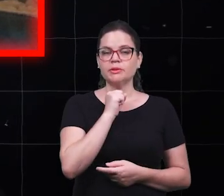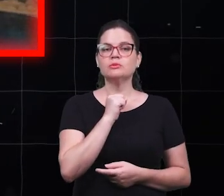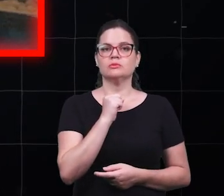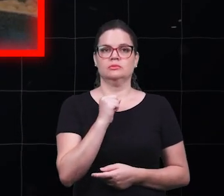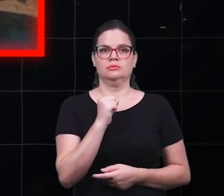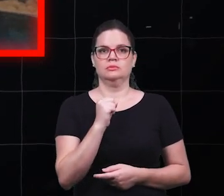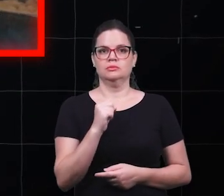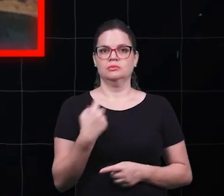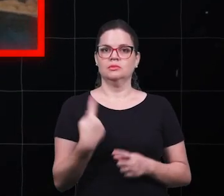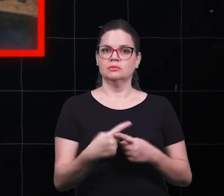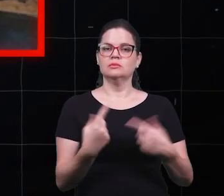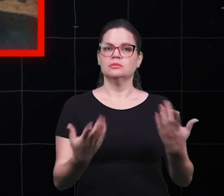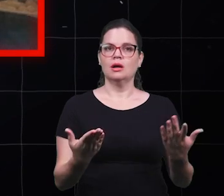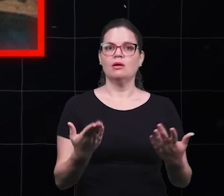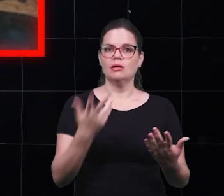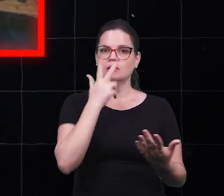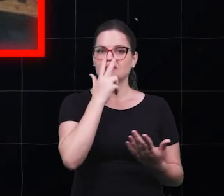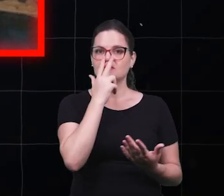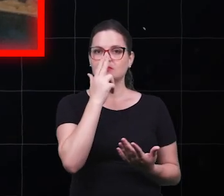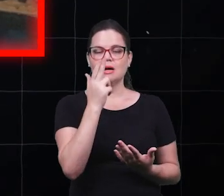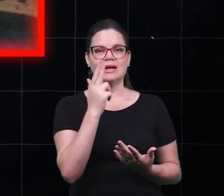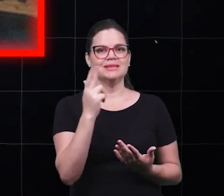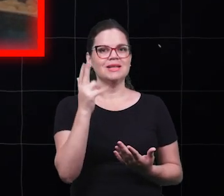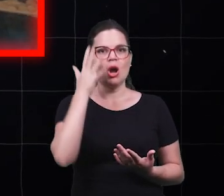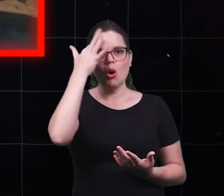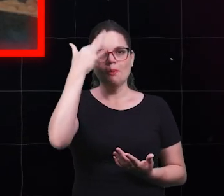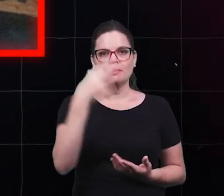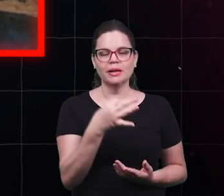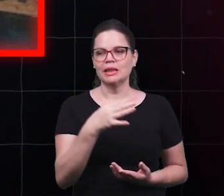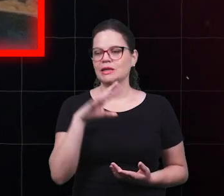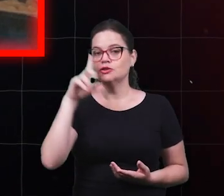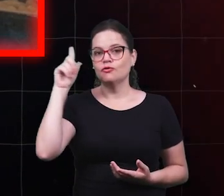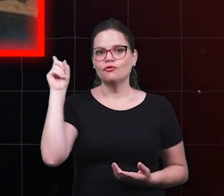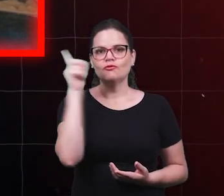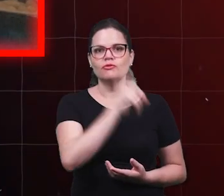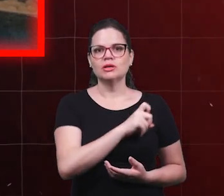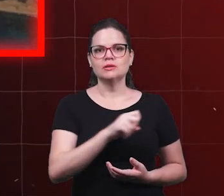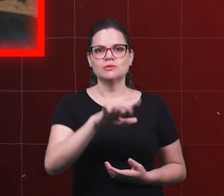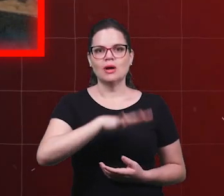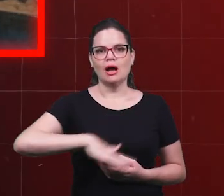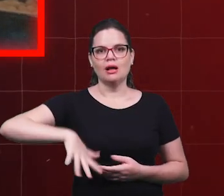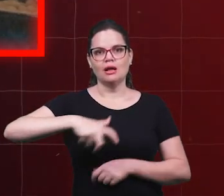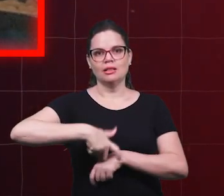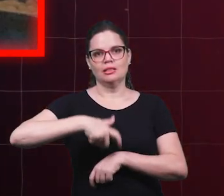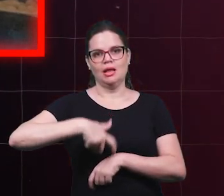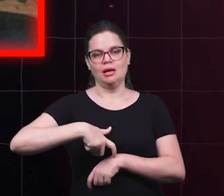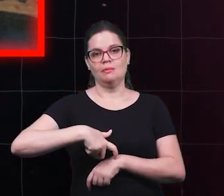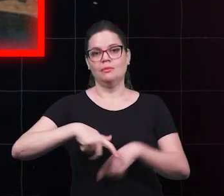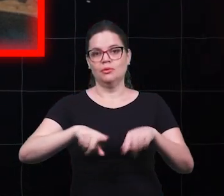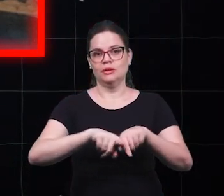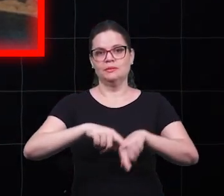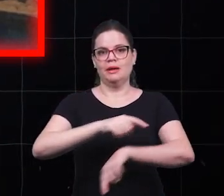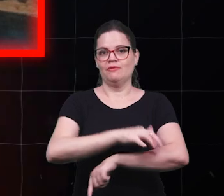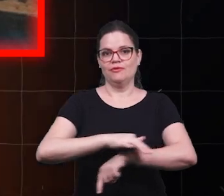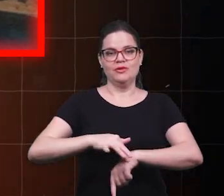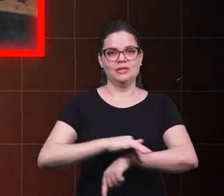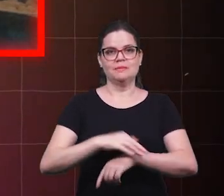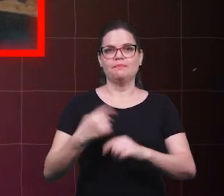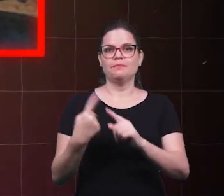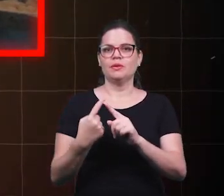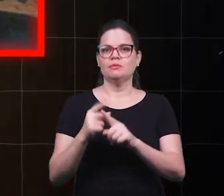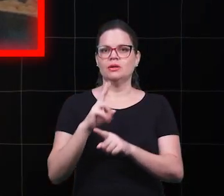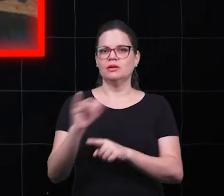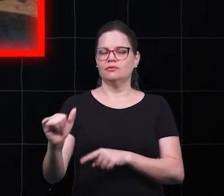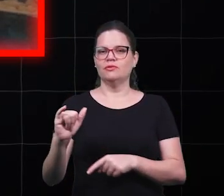ele desafia completamente a nossa compreensão do tempo e da física. Acontecerá de